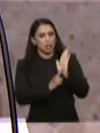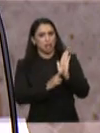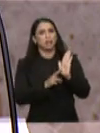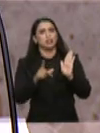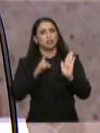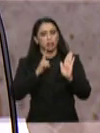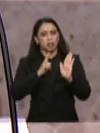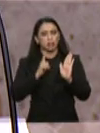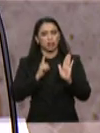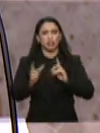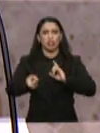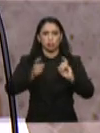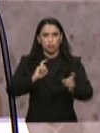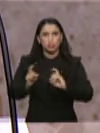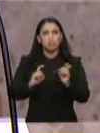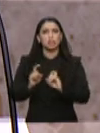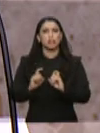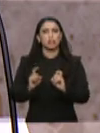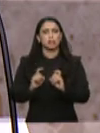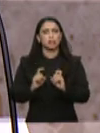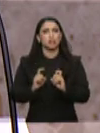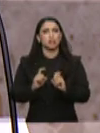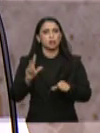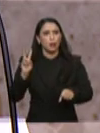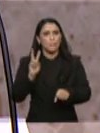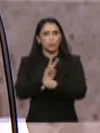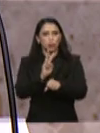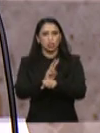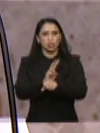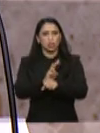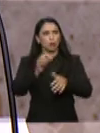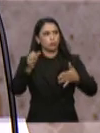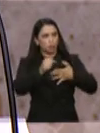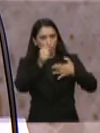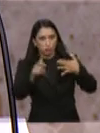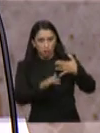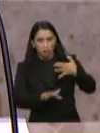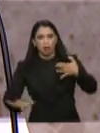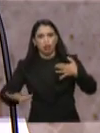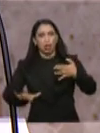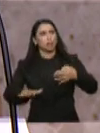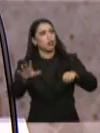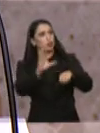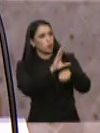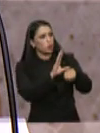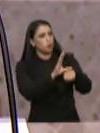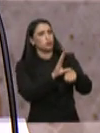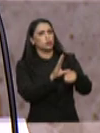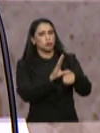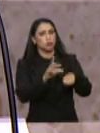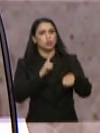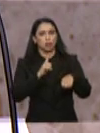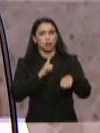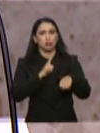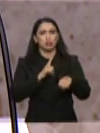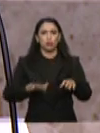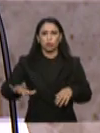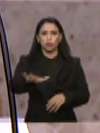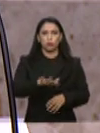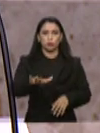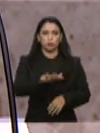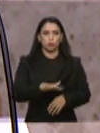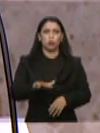da atual administração da Casa: a proteção da jurisdição constitucional e da integridade do regime democrático,